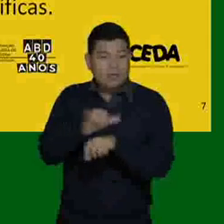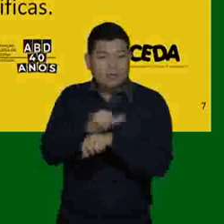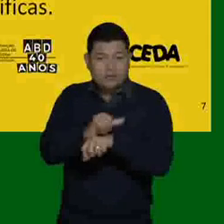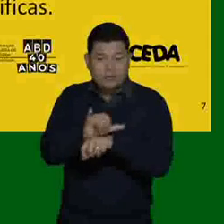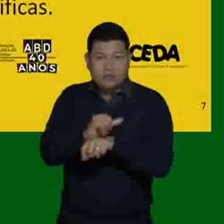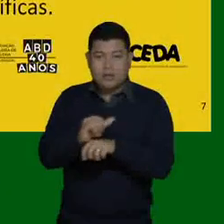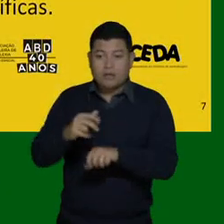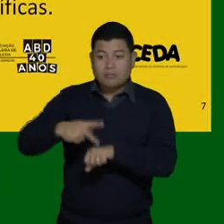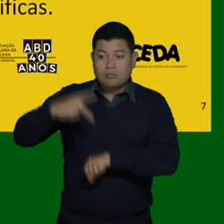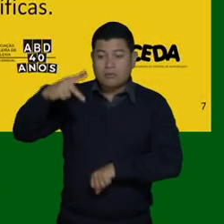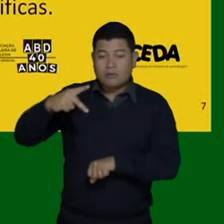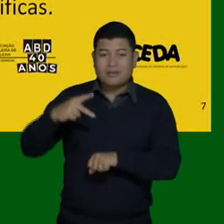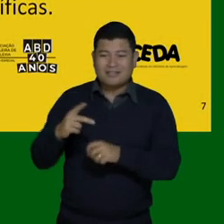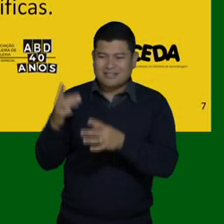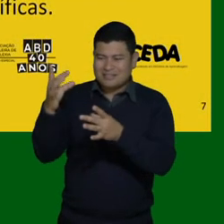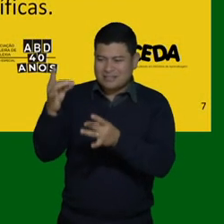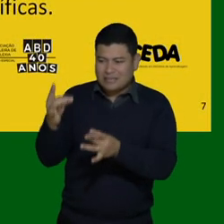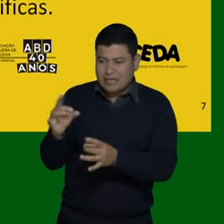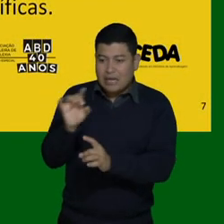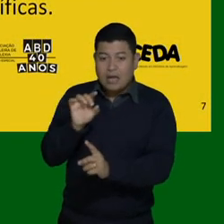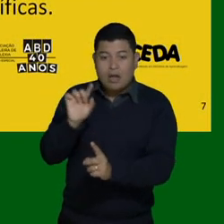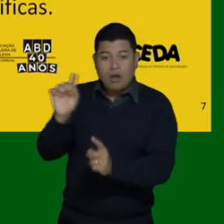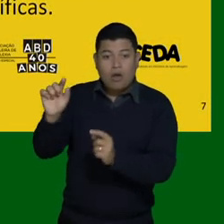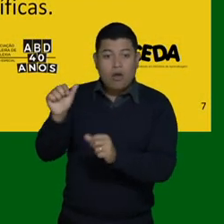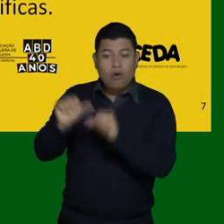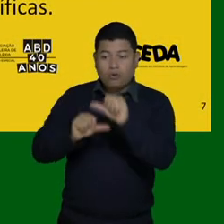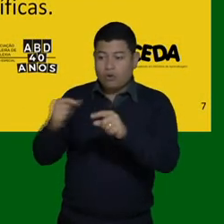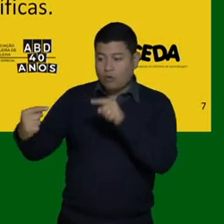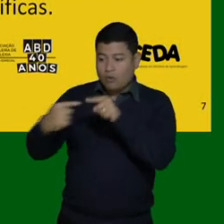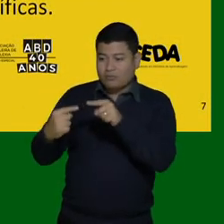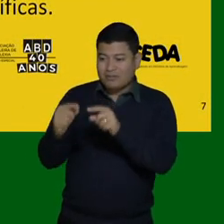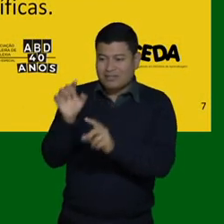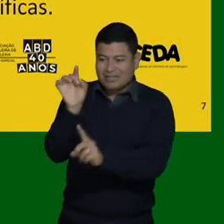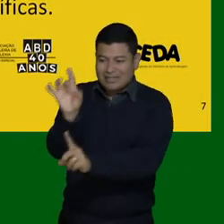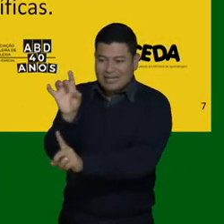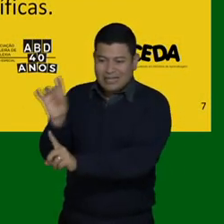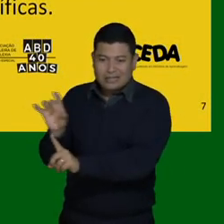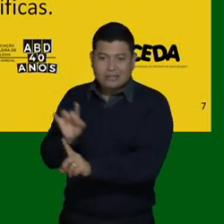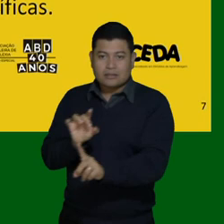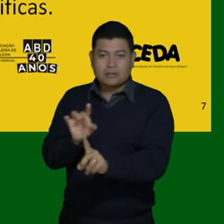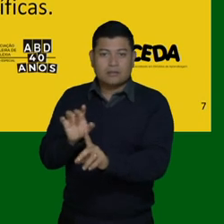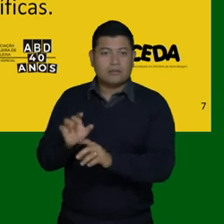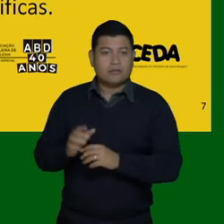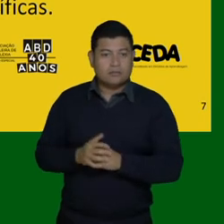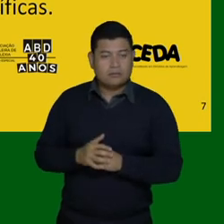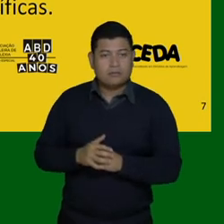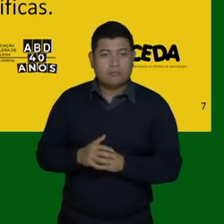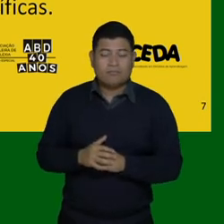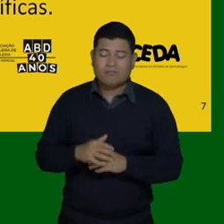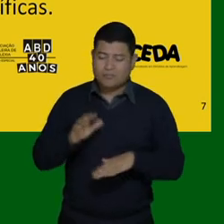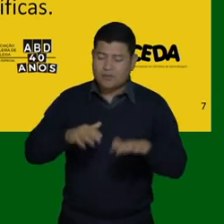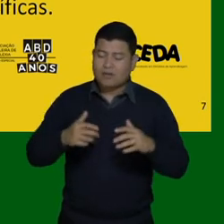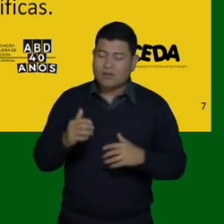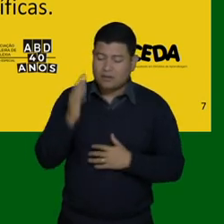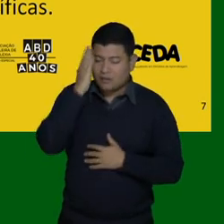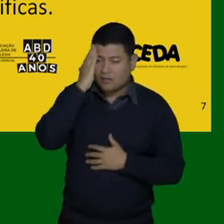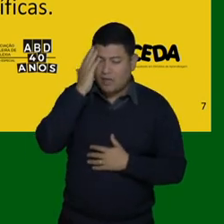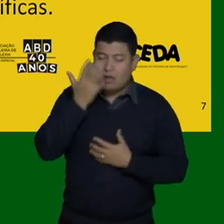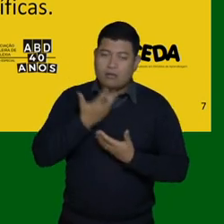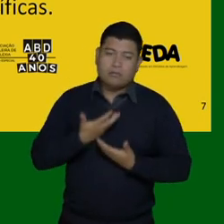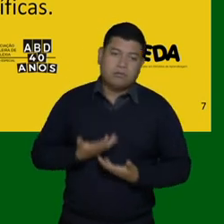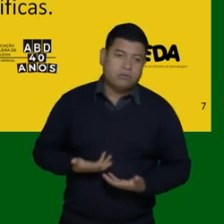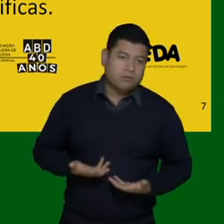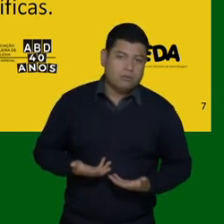específicas para cada caso eu sei que é cansativo né que é um é uma montanha a